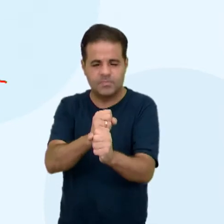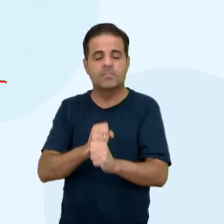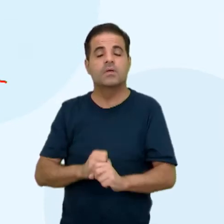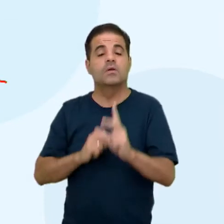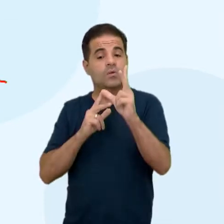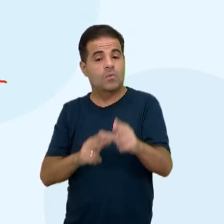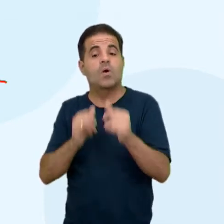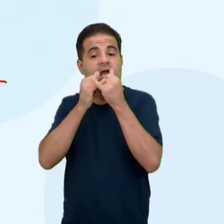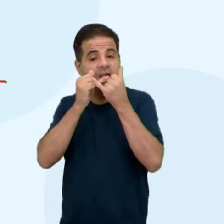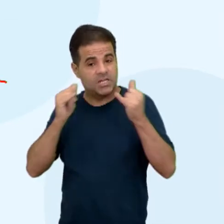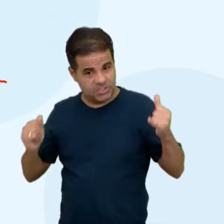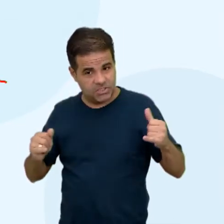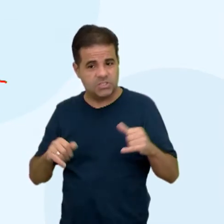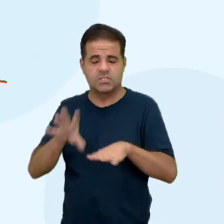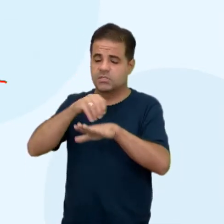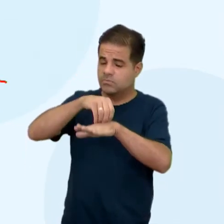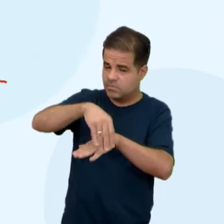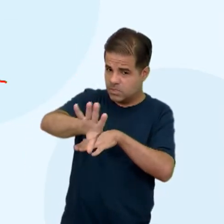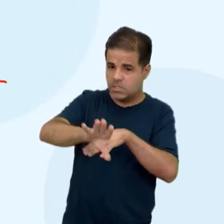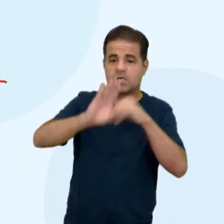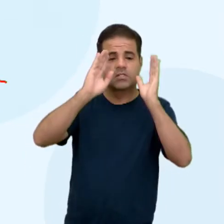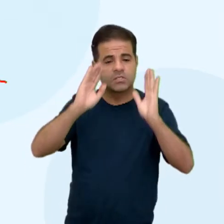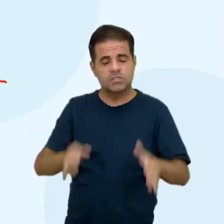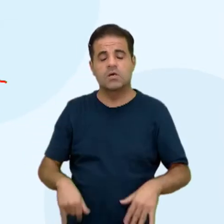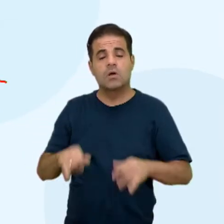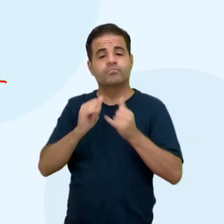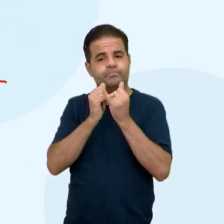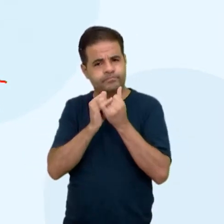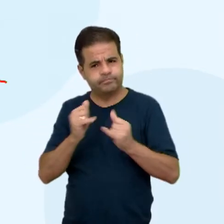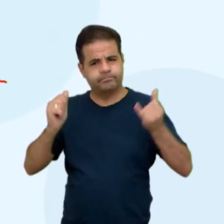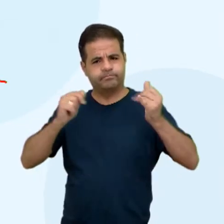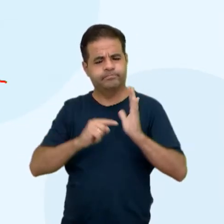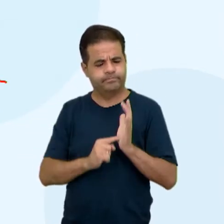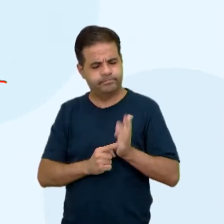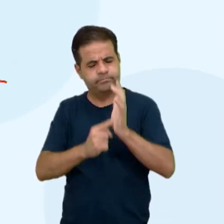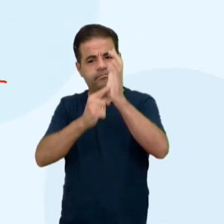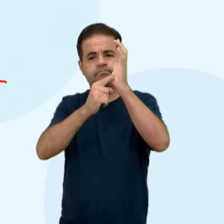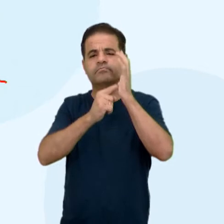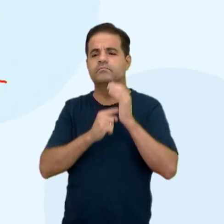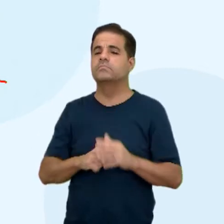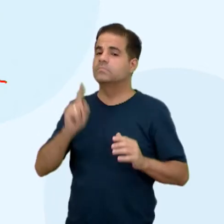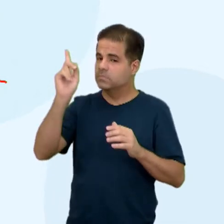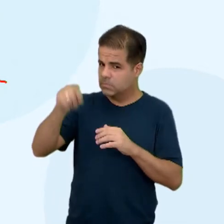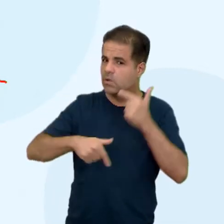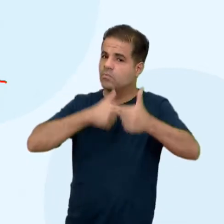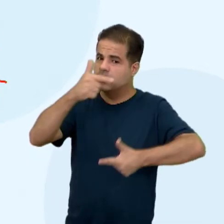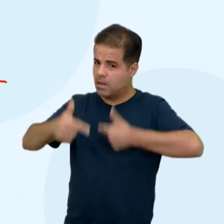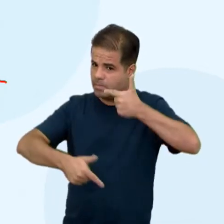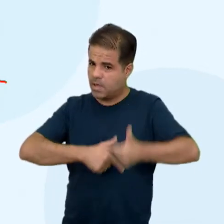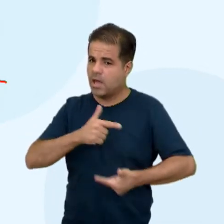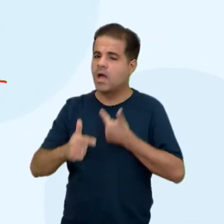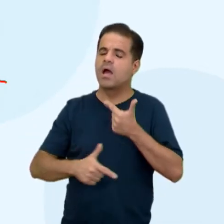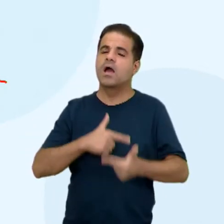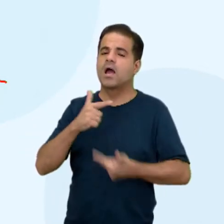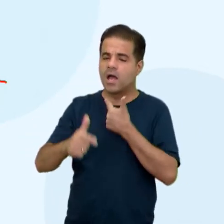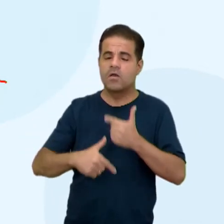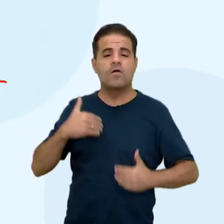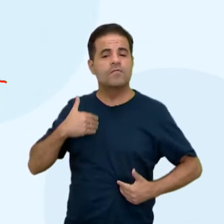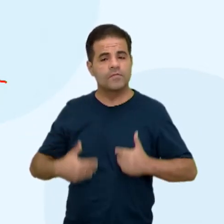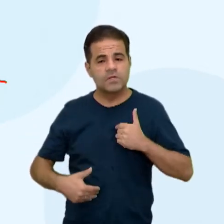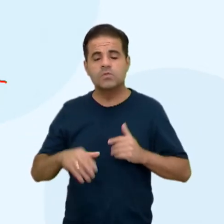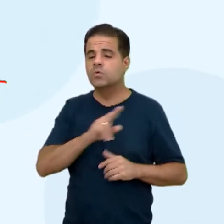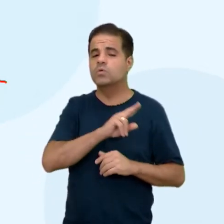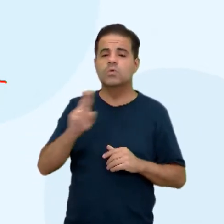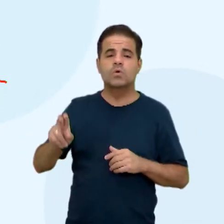à energia que foi passada para a turbina, tá certo? Que é o trabalho que ela vai realizar. Na física a gente vai